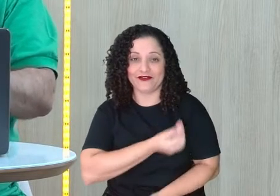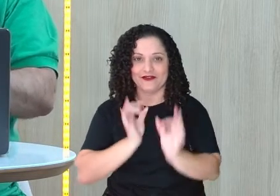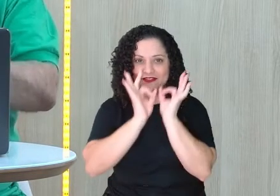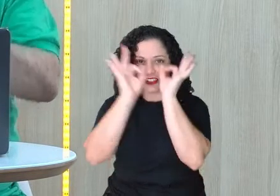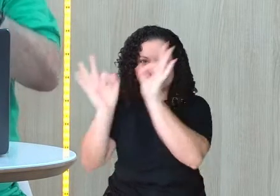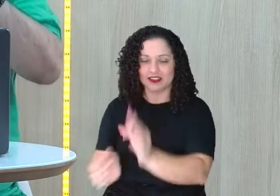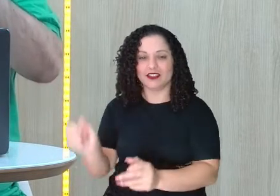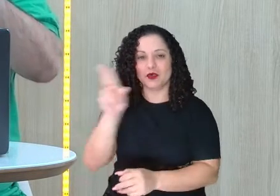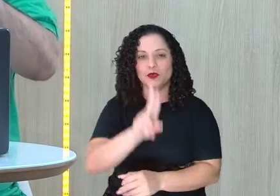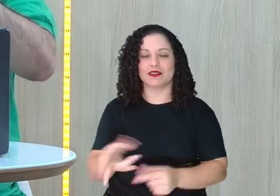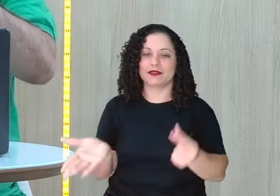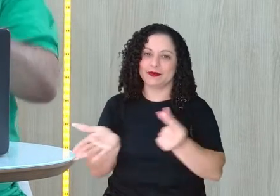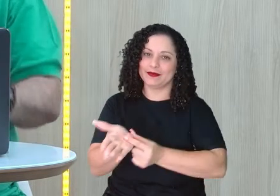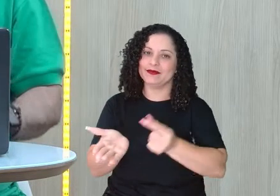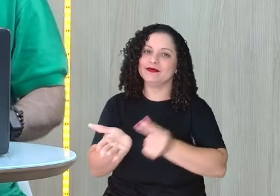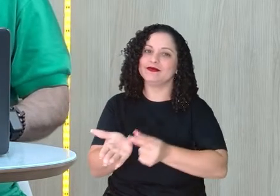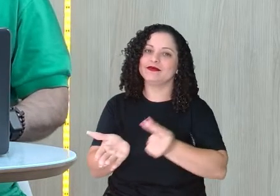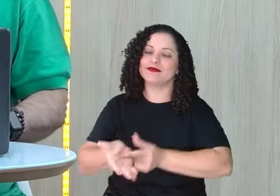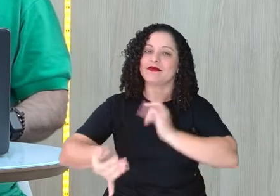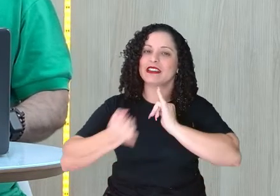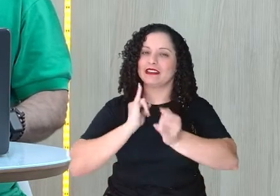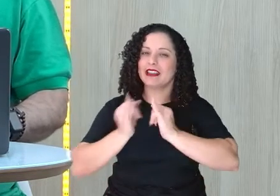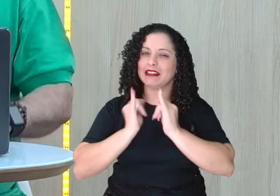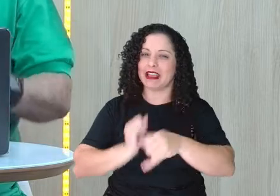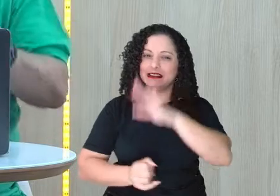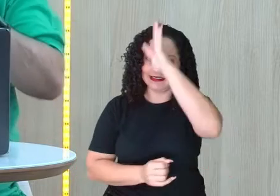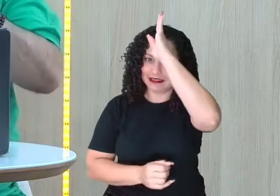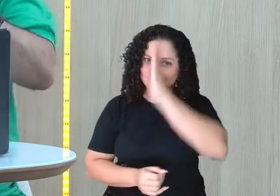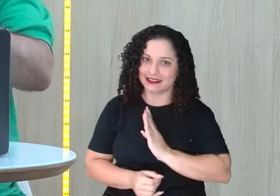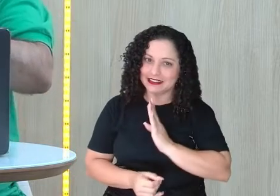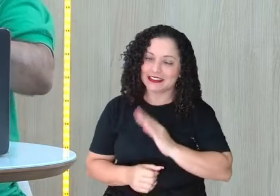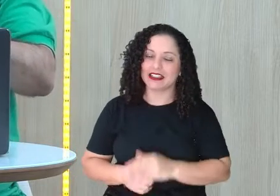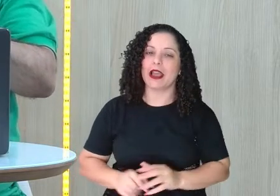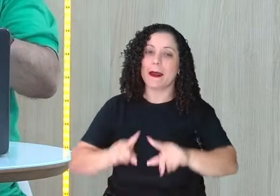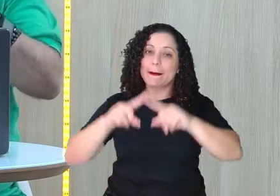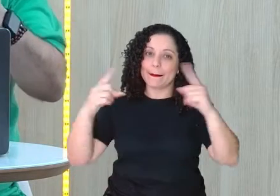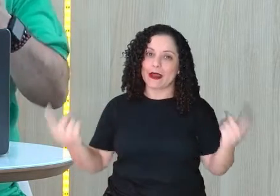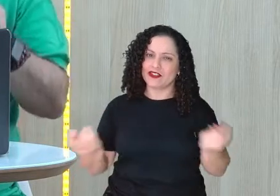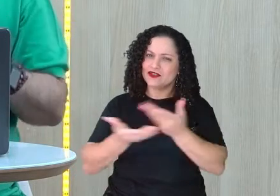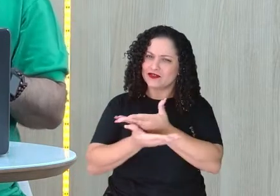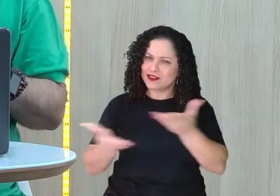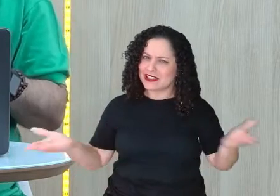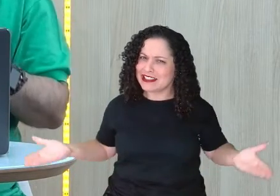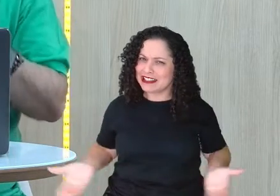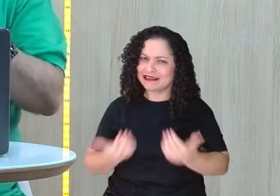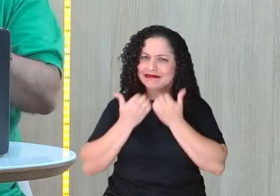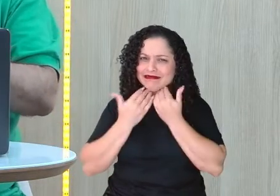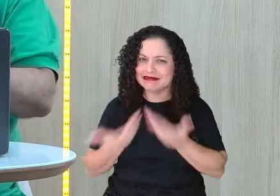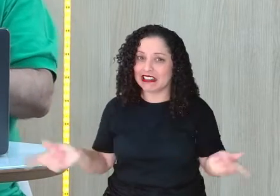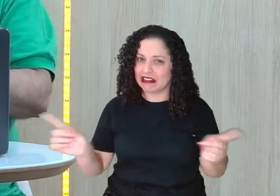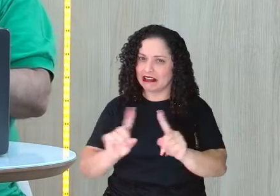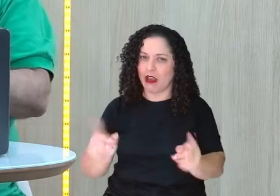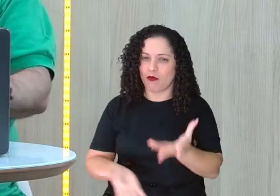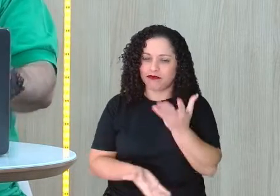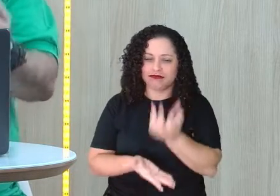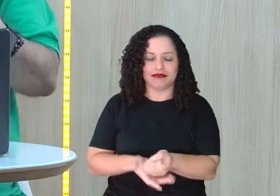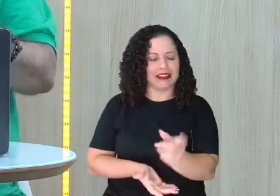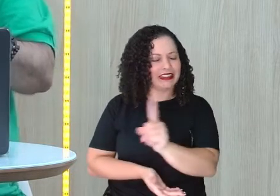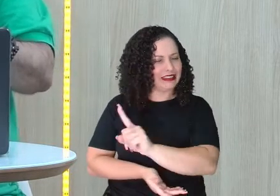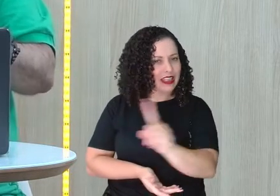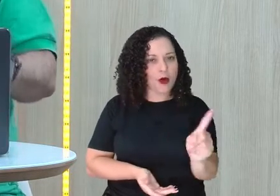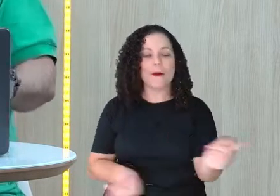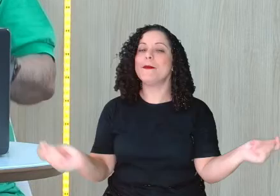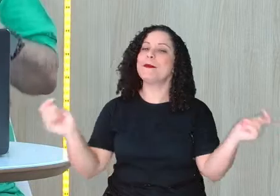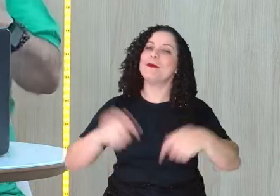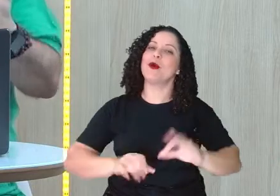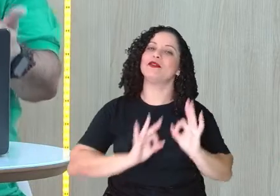do aplicativo e com sua internet financiada. Mas se você não fizer o download do aplicativo, pode assistir